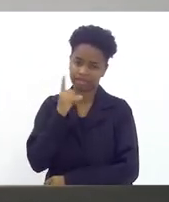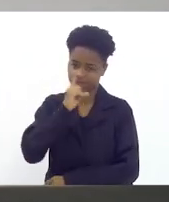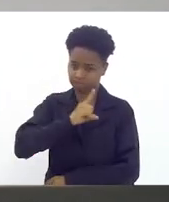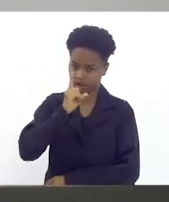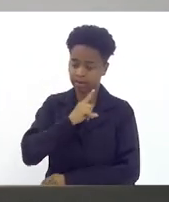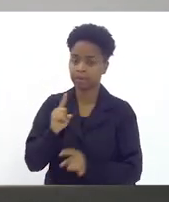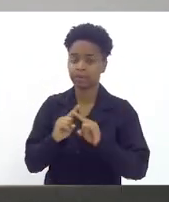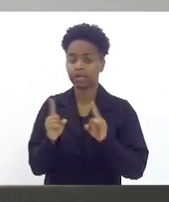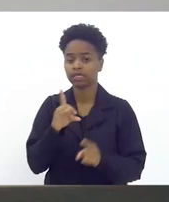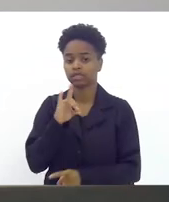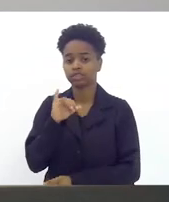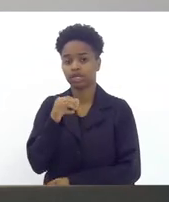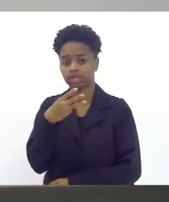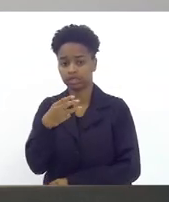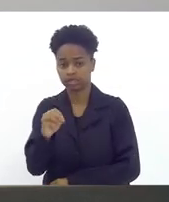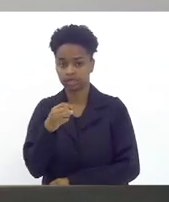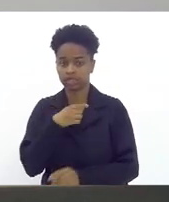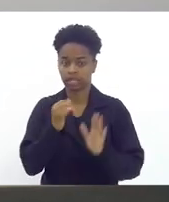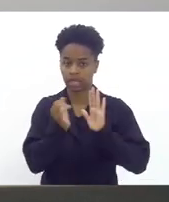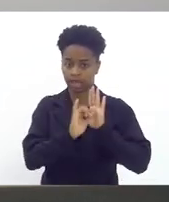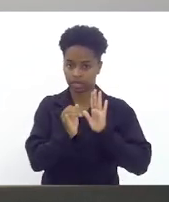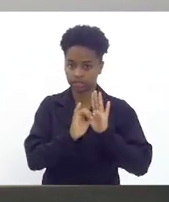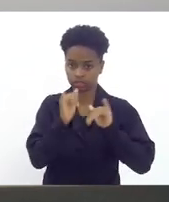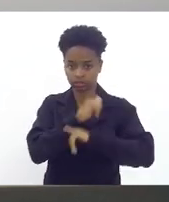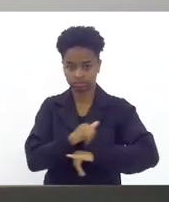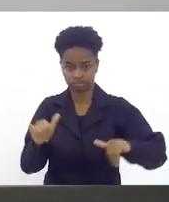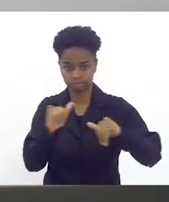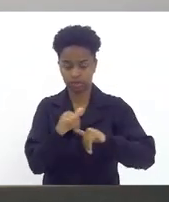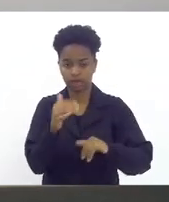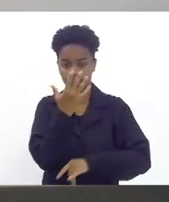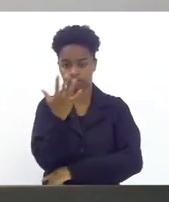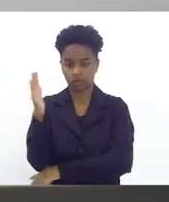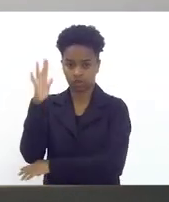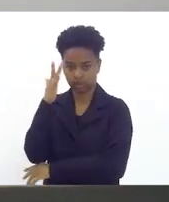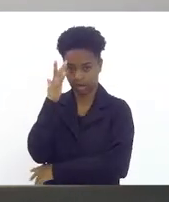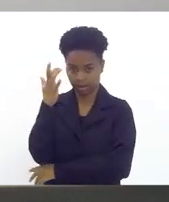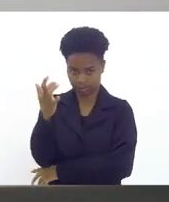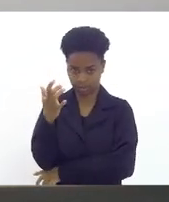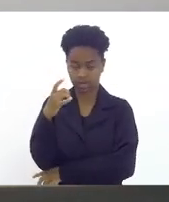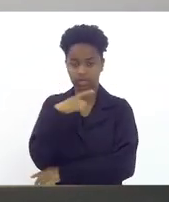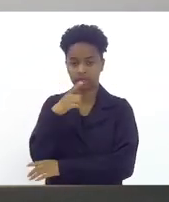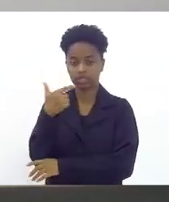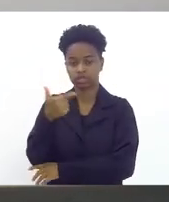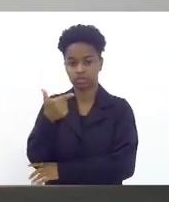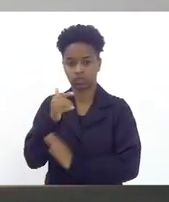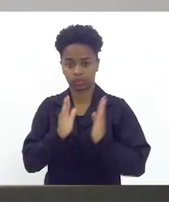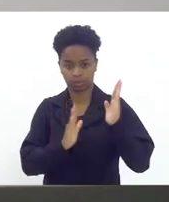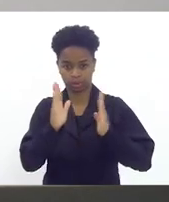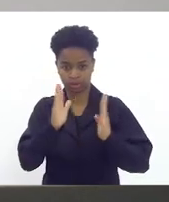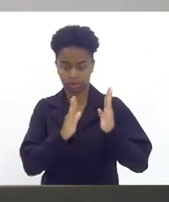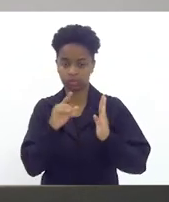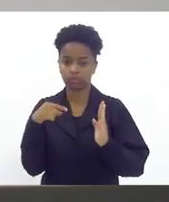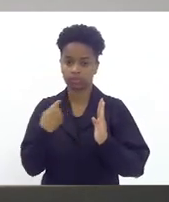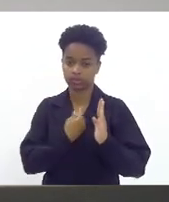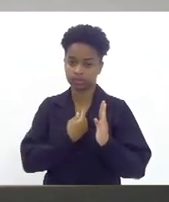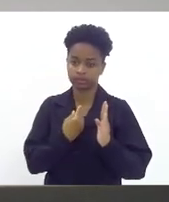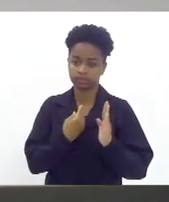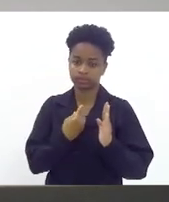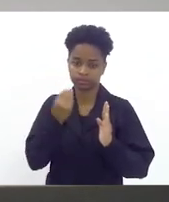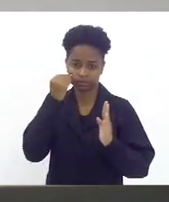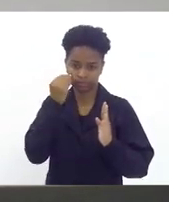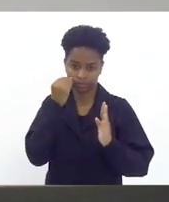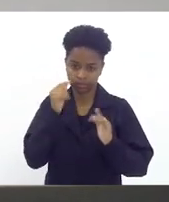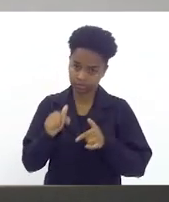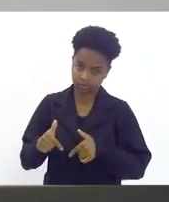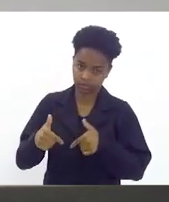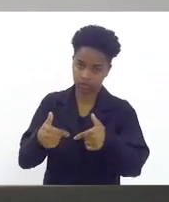no dia 30 além de lançar o edital do florestas da manhã dessa segunda fase que nós chamamos retomar né é a execução